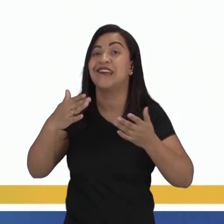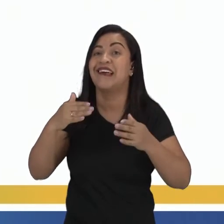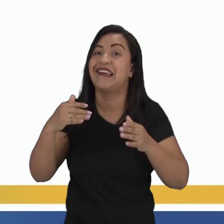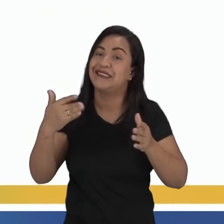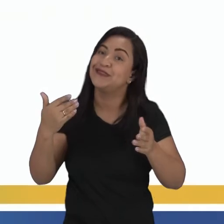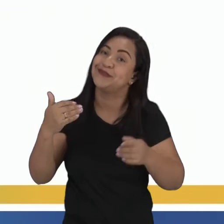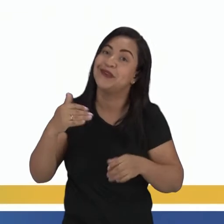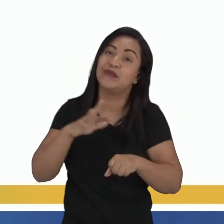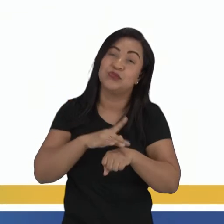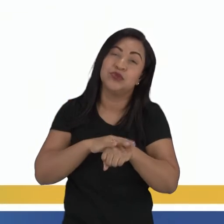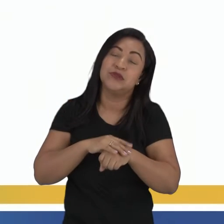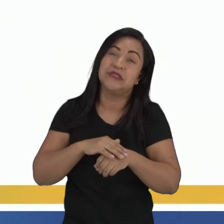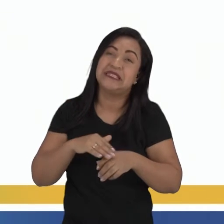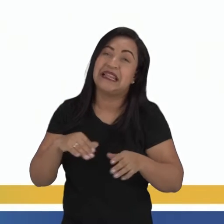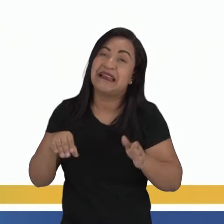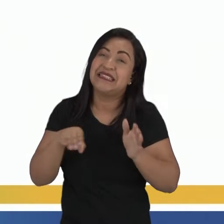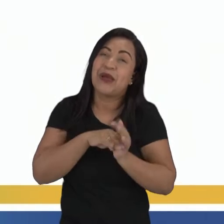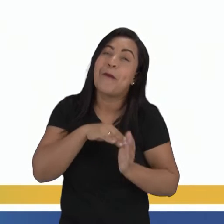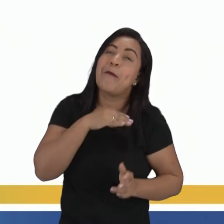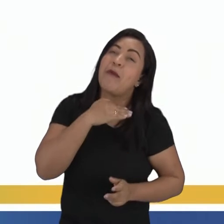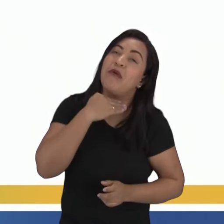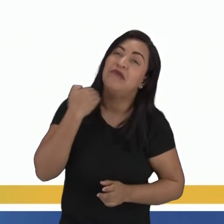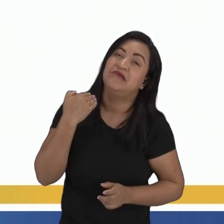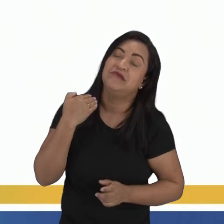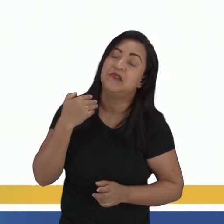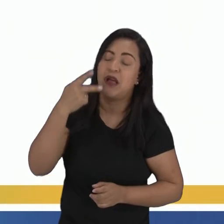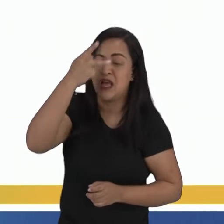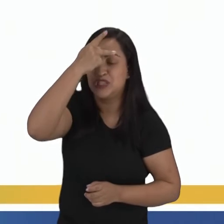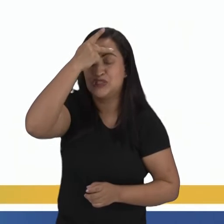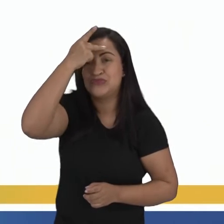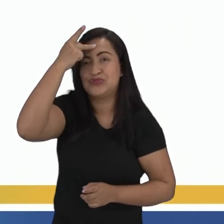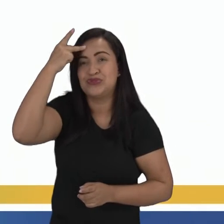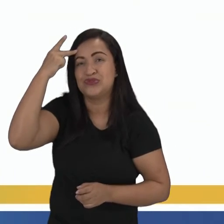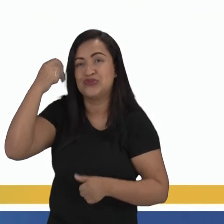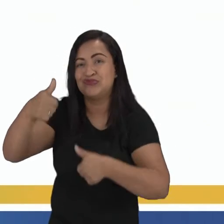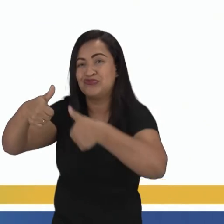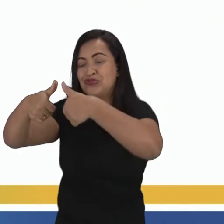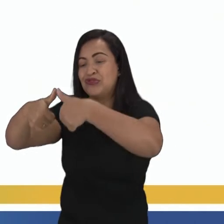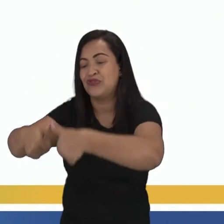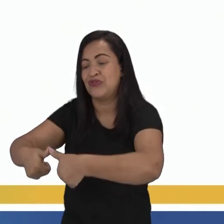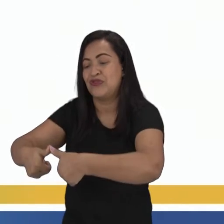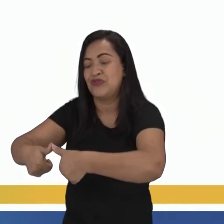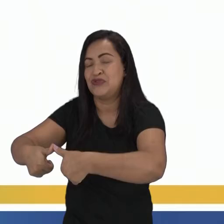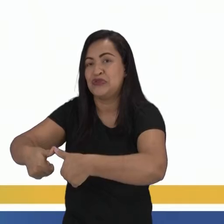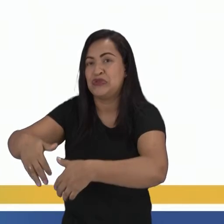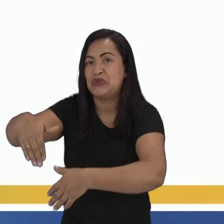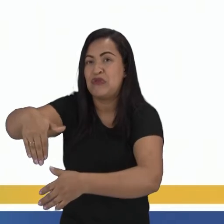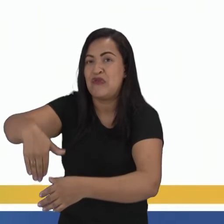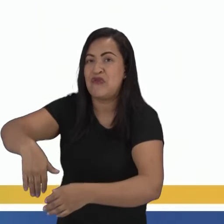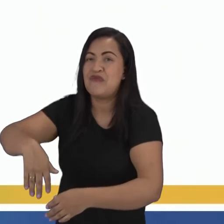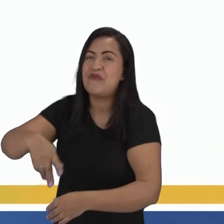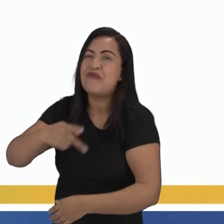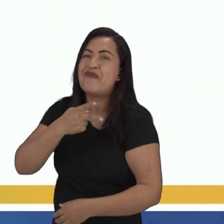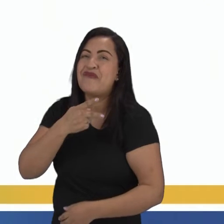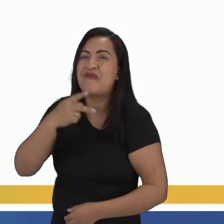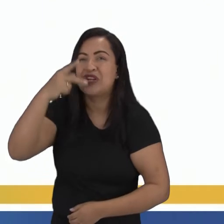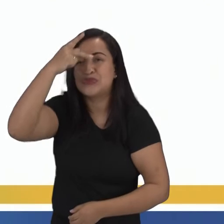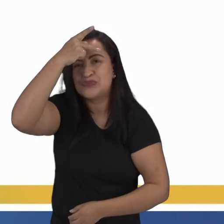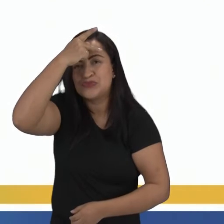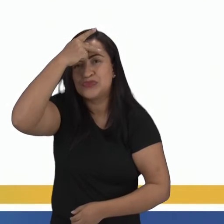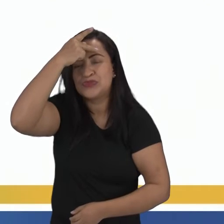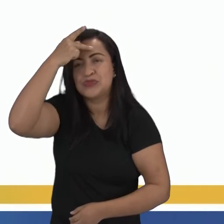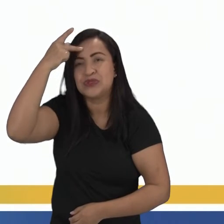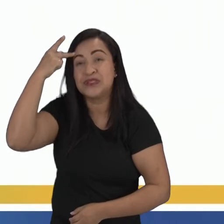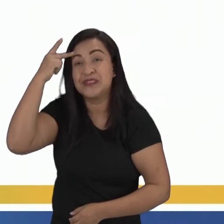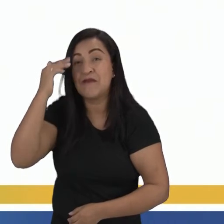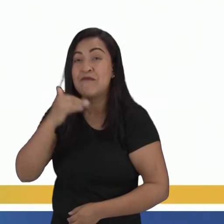das pessoas. As pessoas ficaram jogadas literalmente em covas, uma grande quantidade era deixada para morrer na